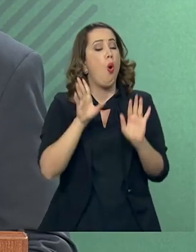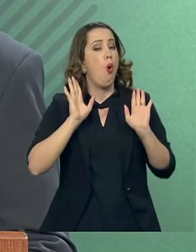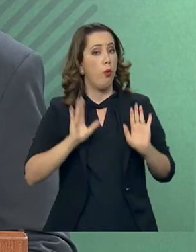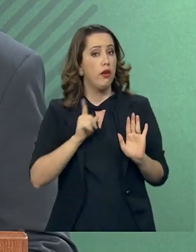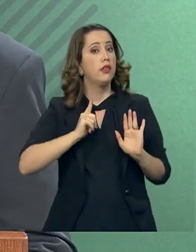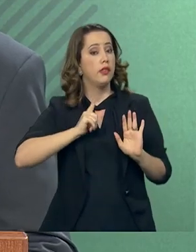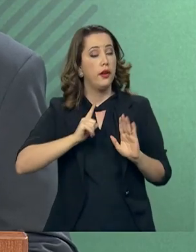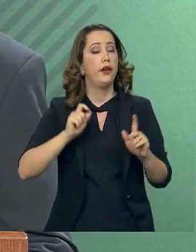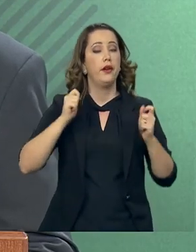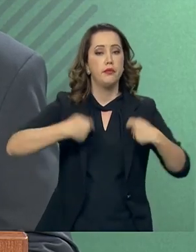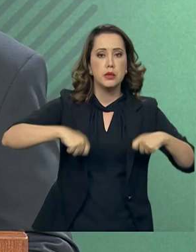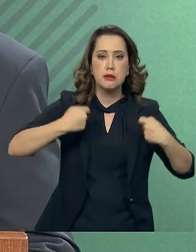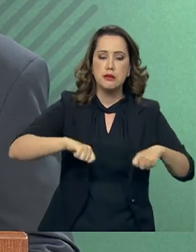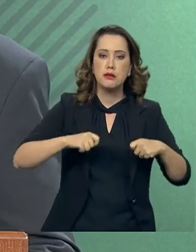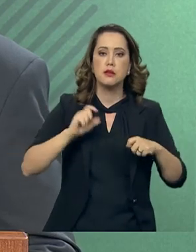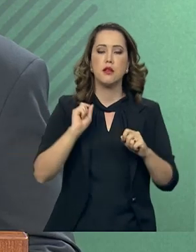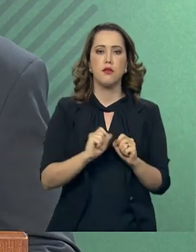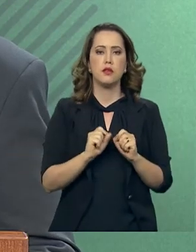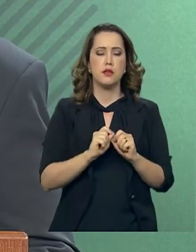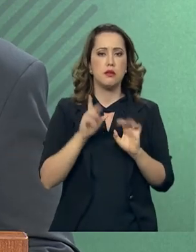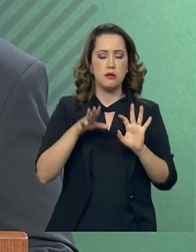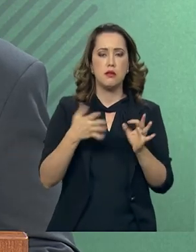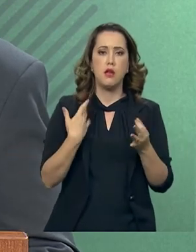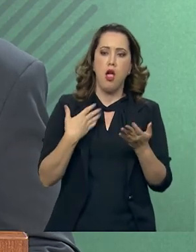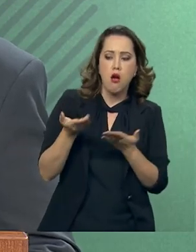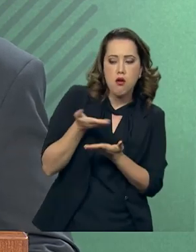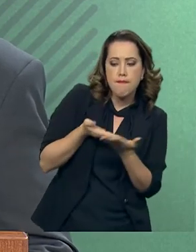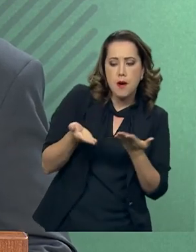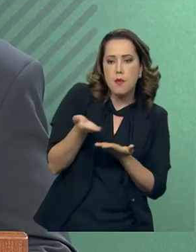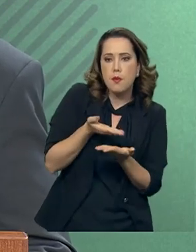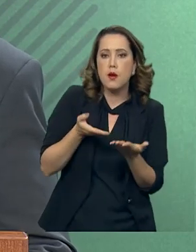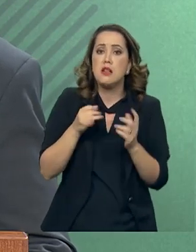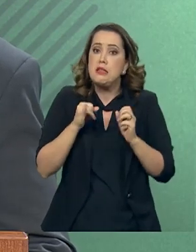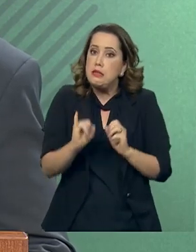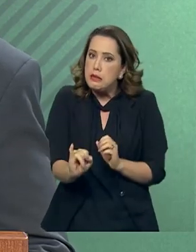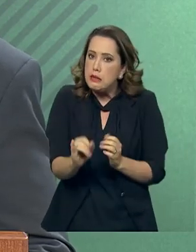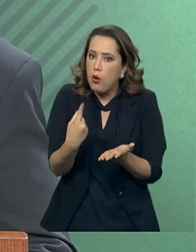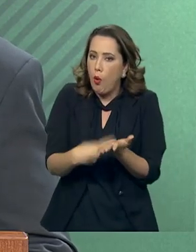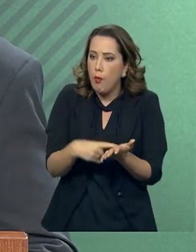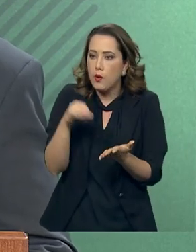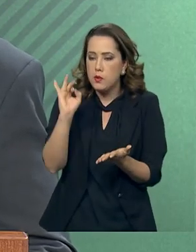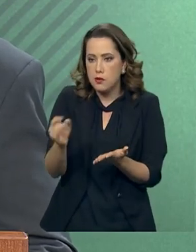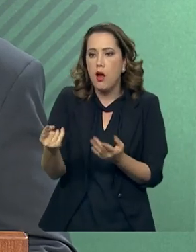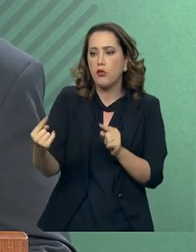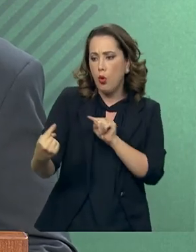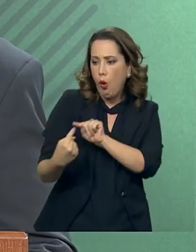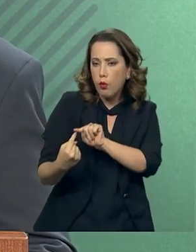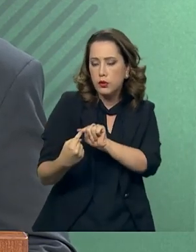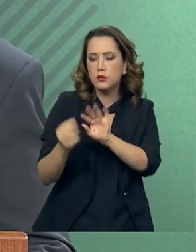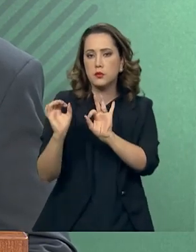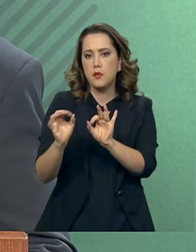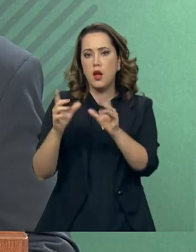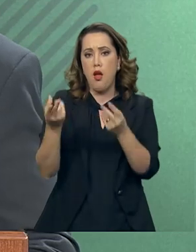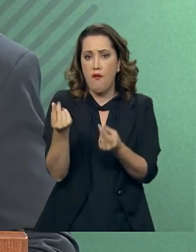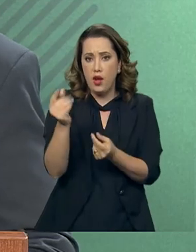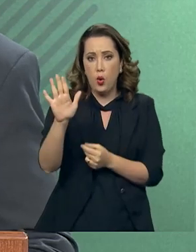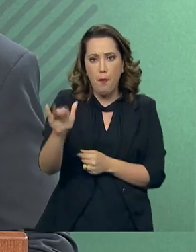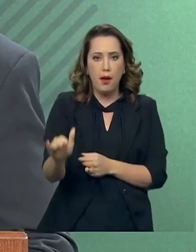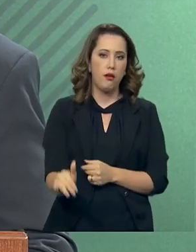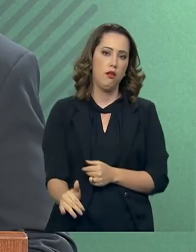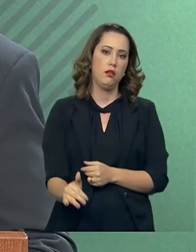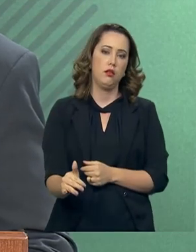de realizar se de forma consensual se assim for acordado é uma redução a remar barra